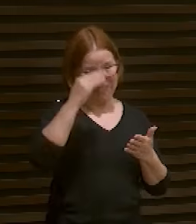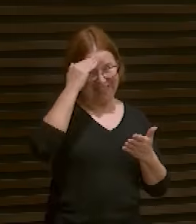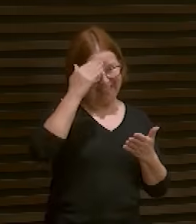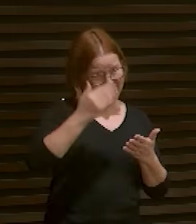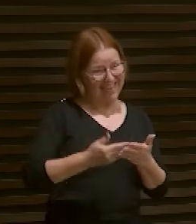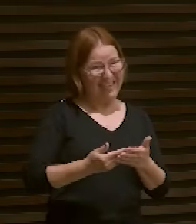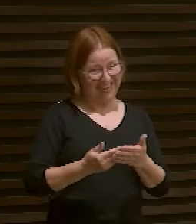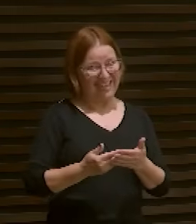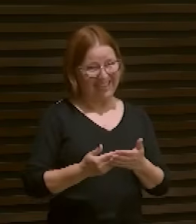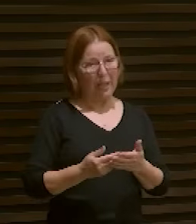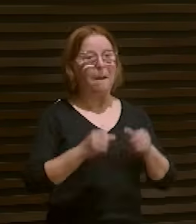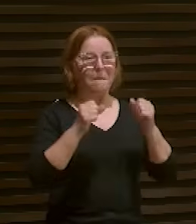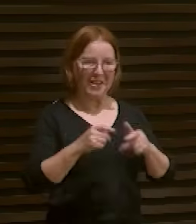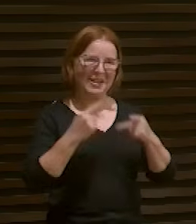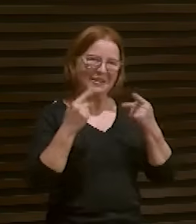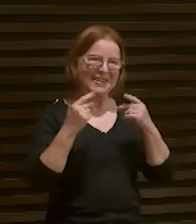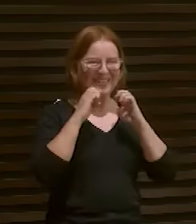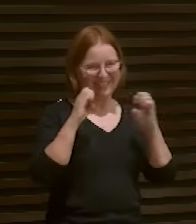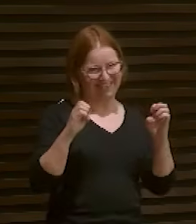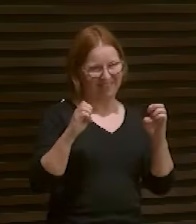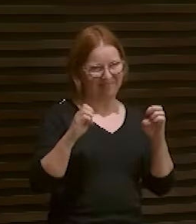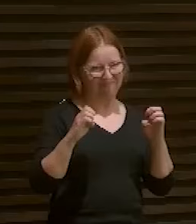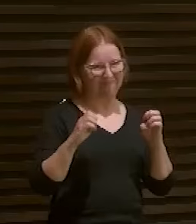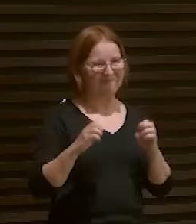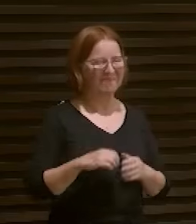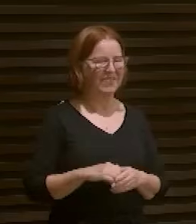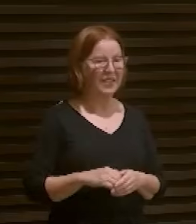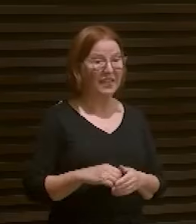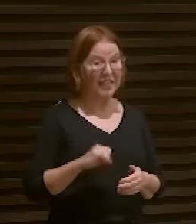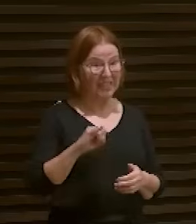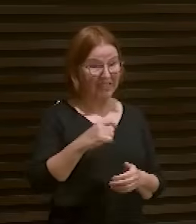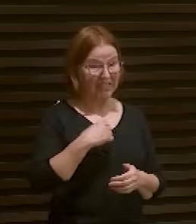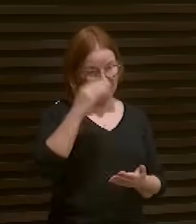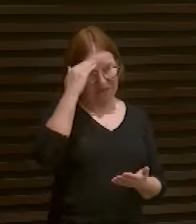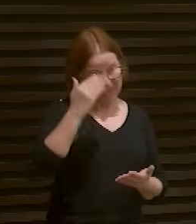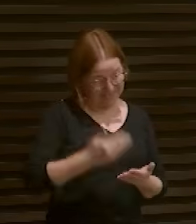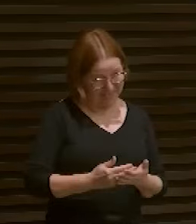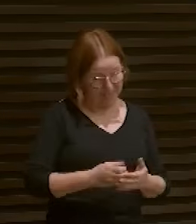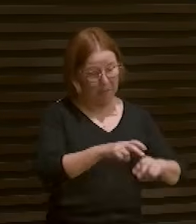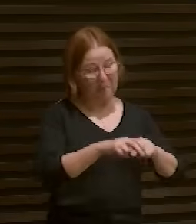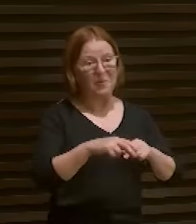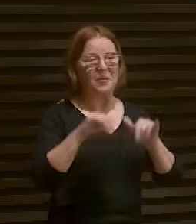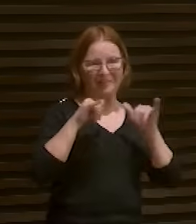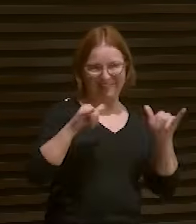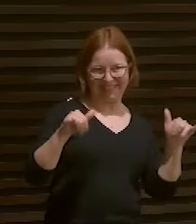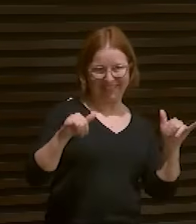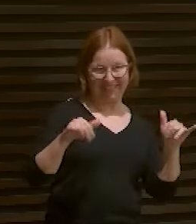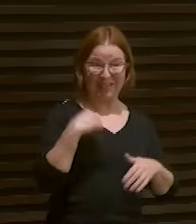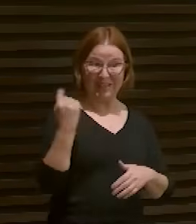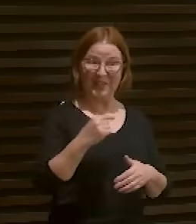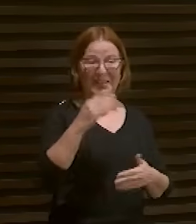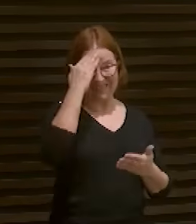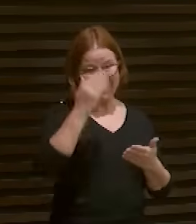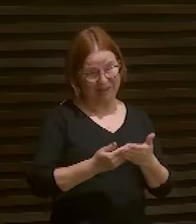Quem está apto a evangelizar? Eu criei, por isso falei. Nós cremos, por